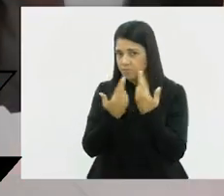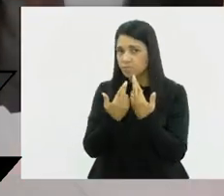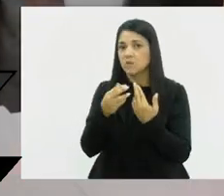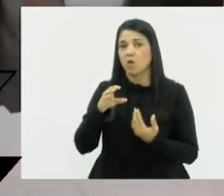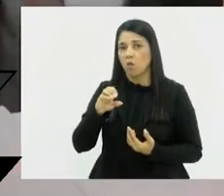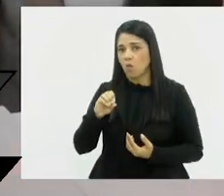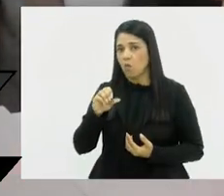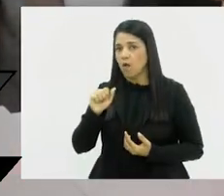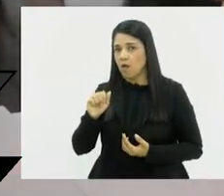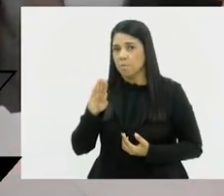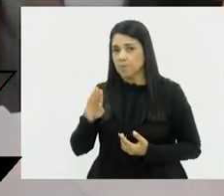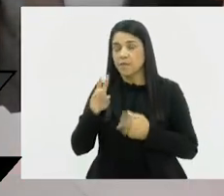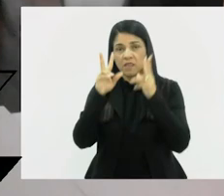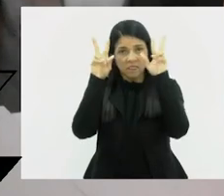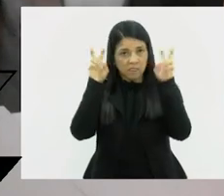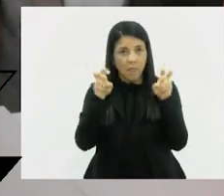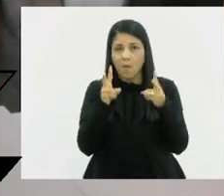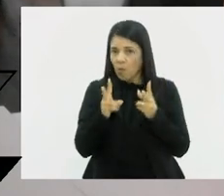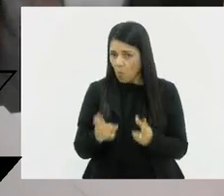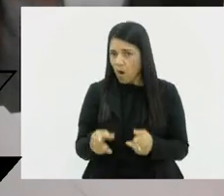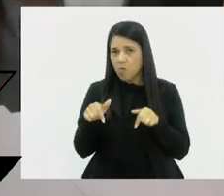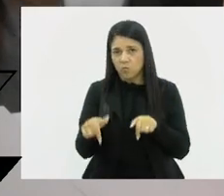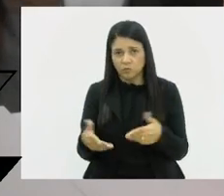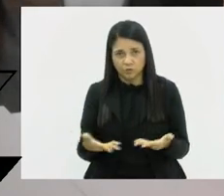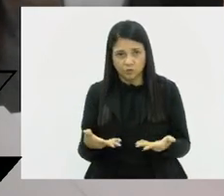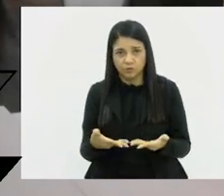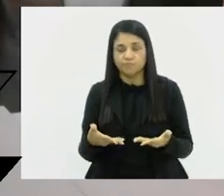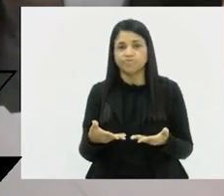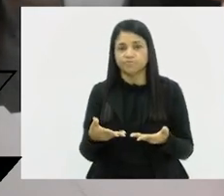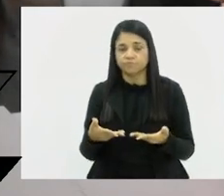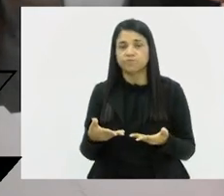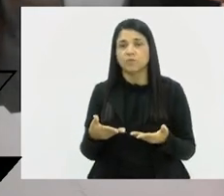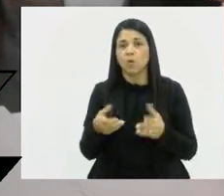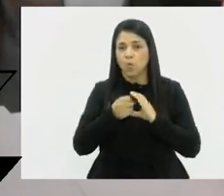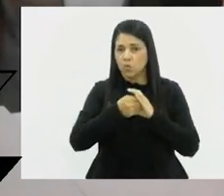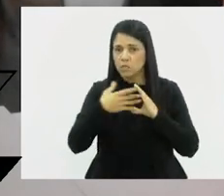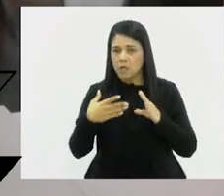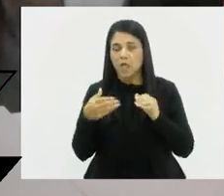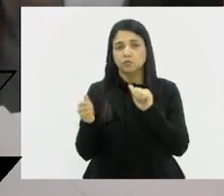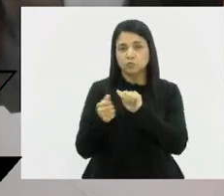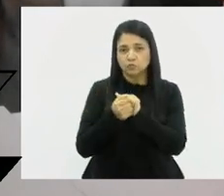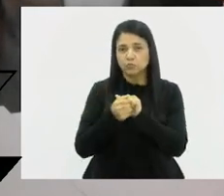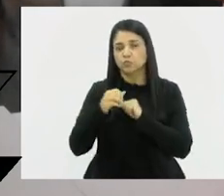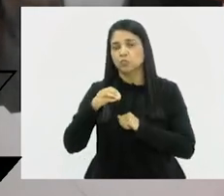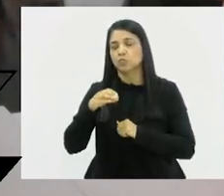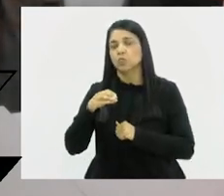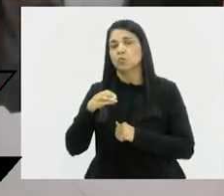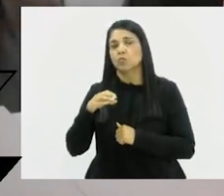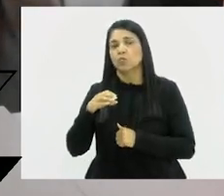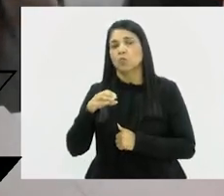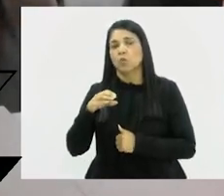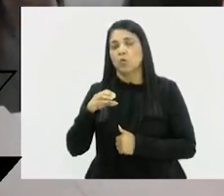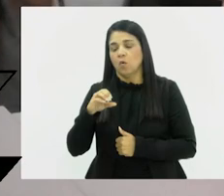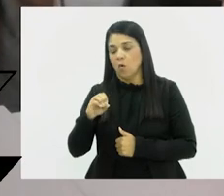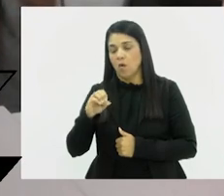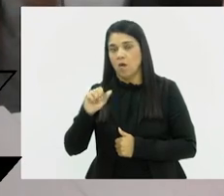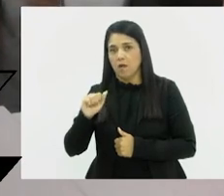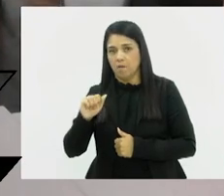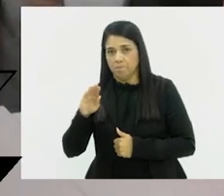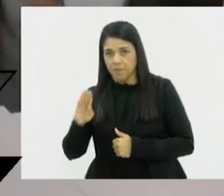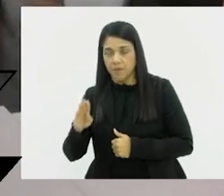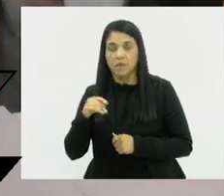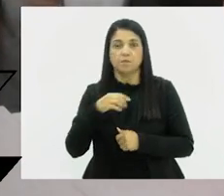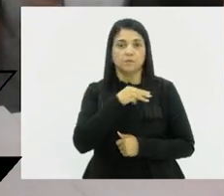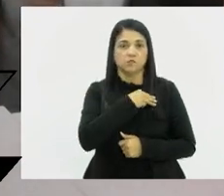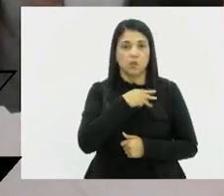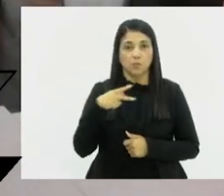OAB com esse tema também. Nós coadunamos desse critério, a OAB, junto com o Ministério Público, no sentido de se avançar na punibilidade